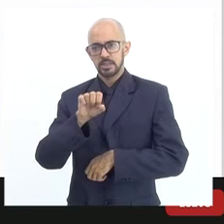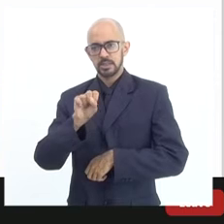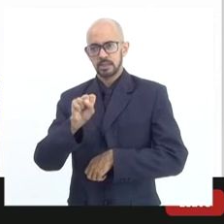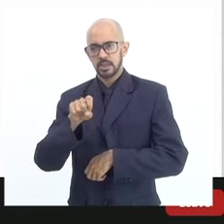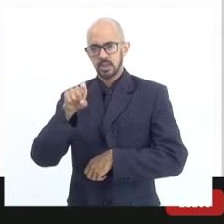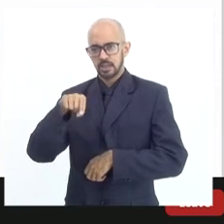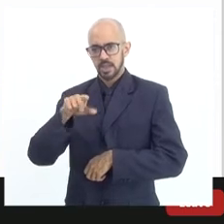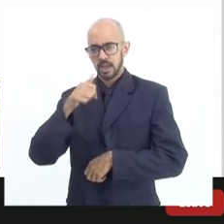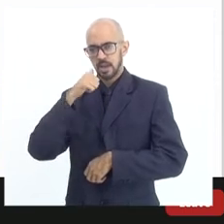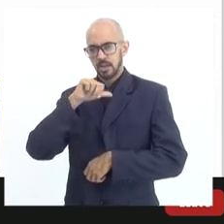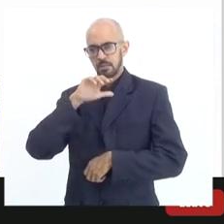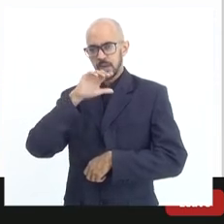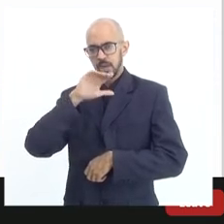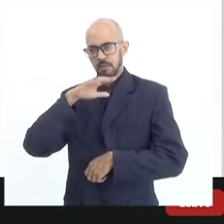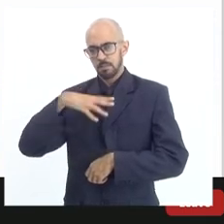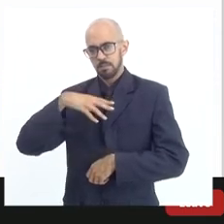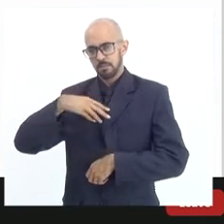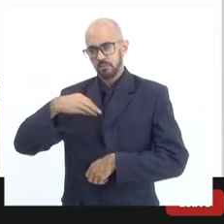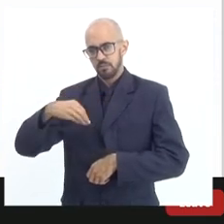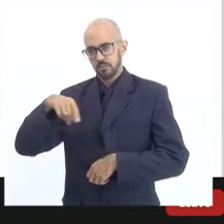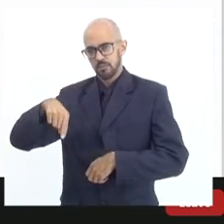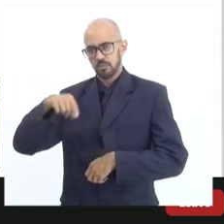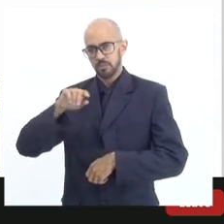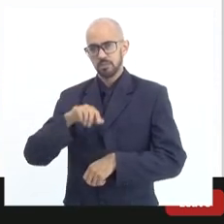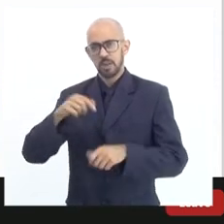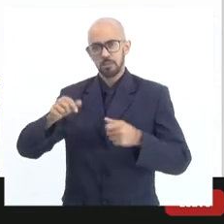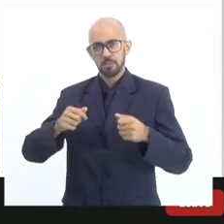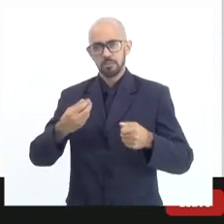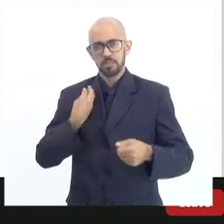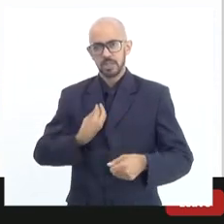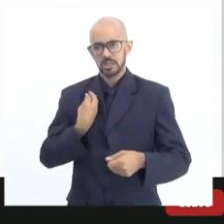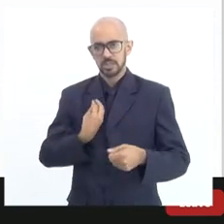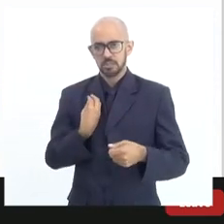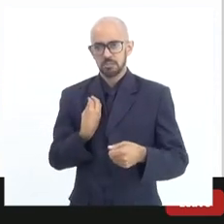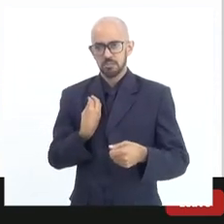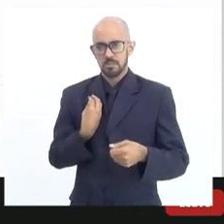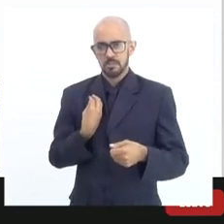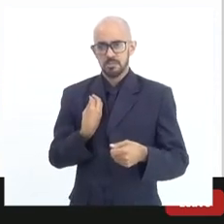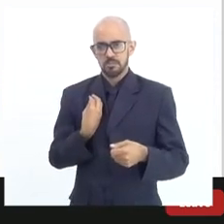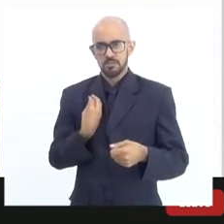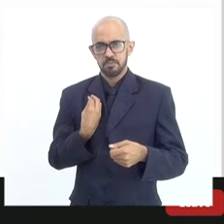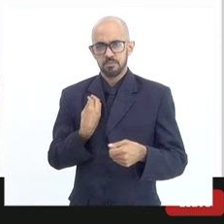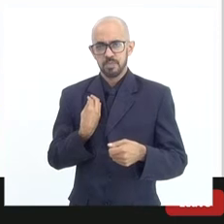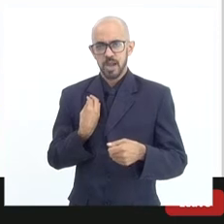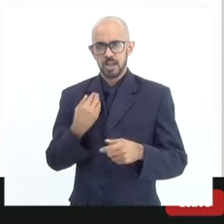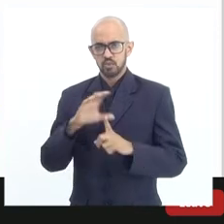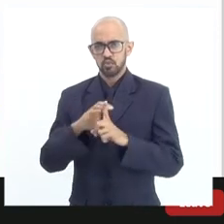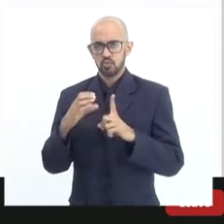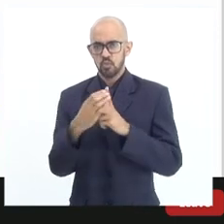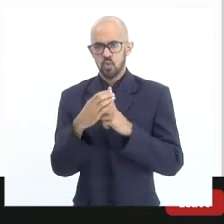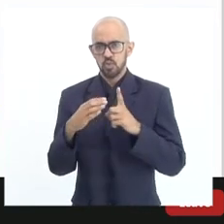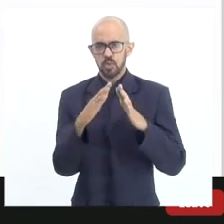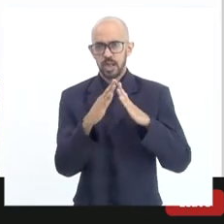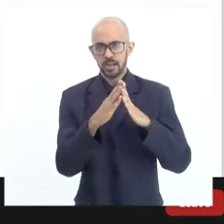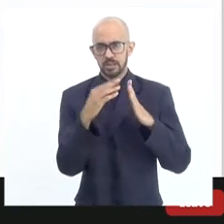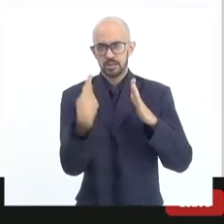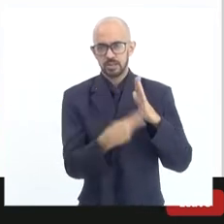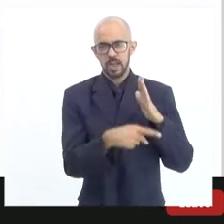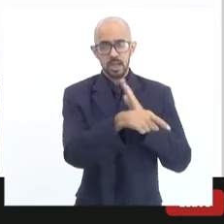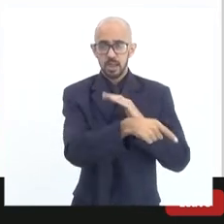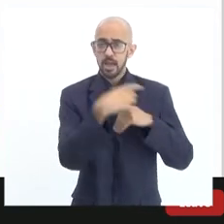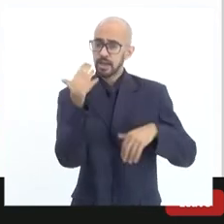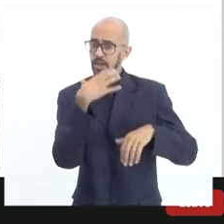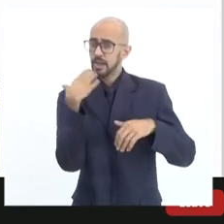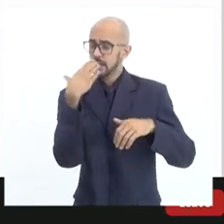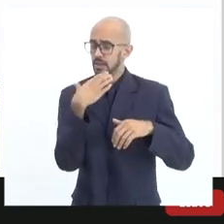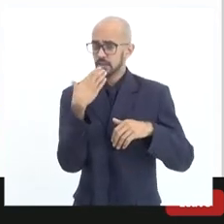começar a participar de um ritual, né, na sua casa. Laysa é Yatabexê, ela canta para os orixás.